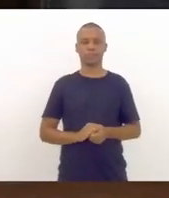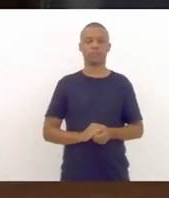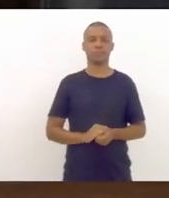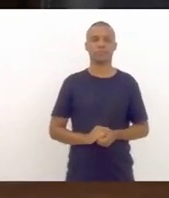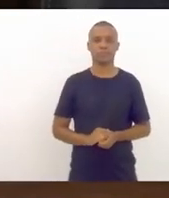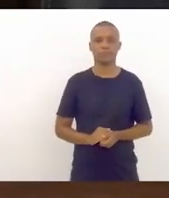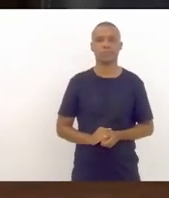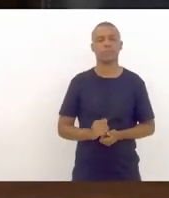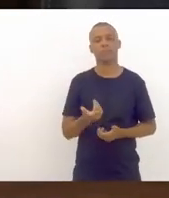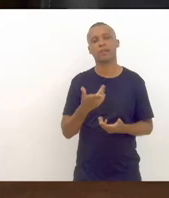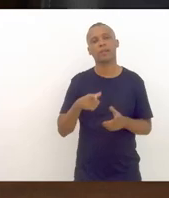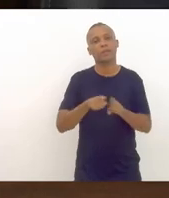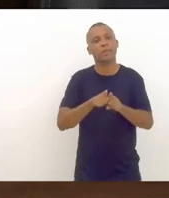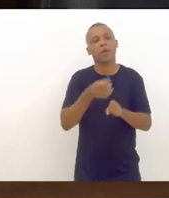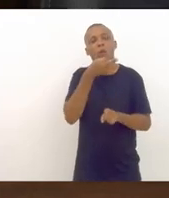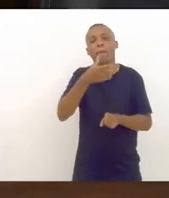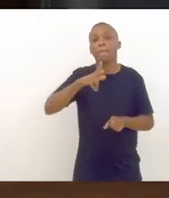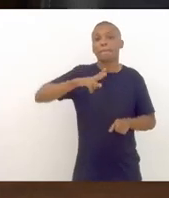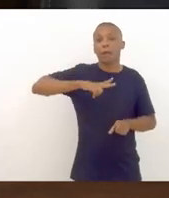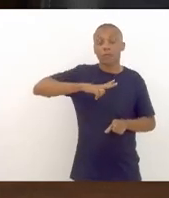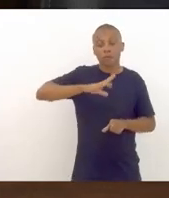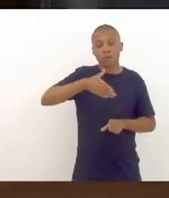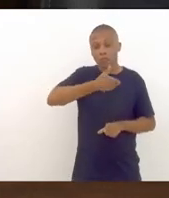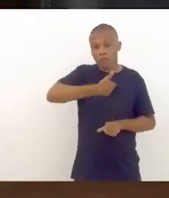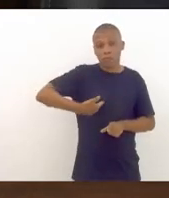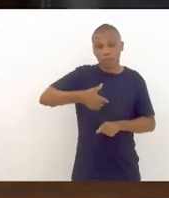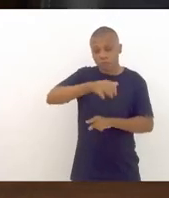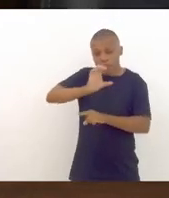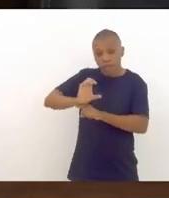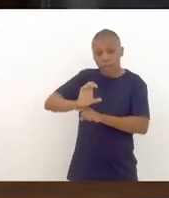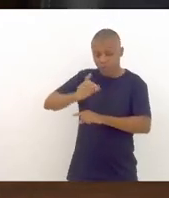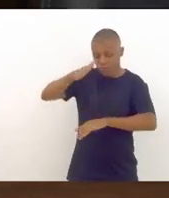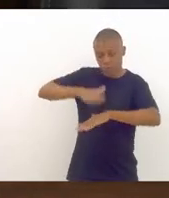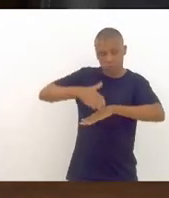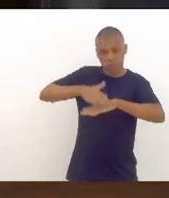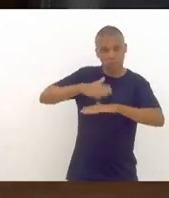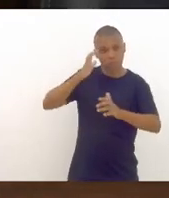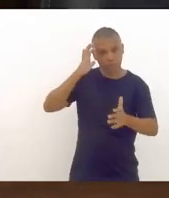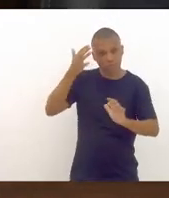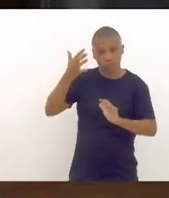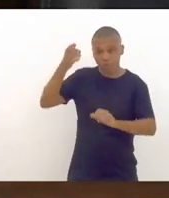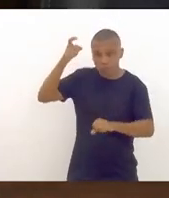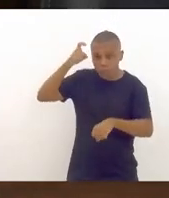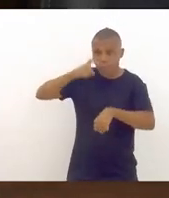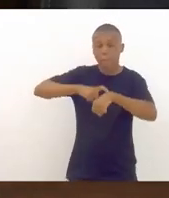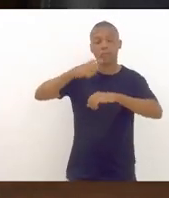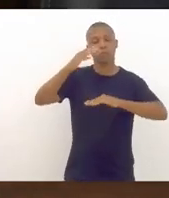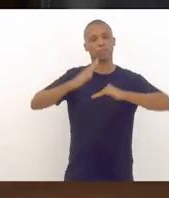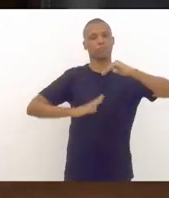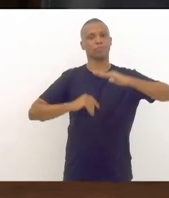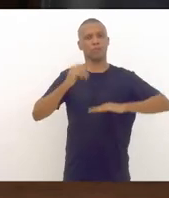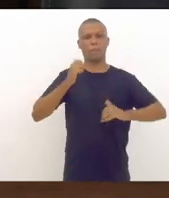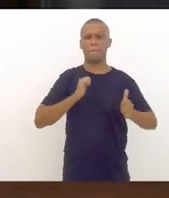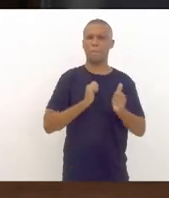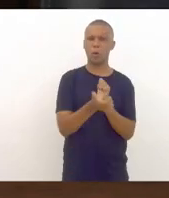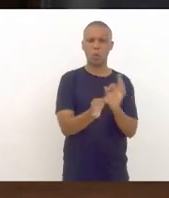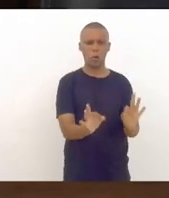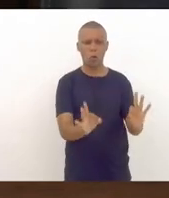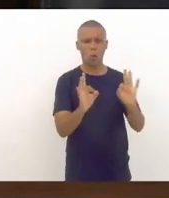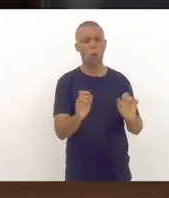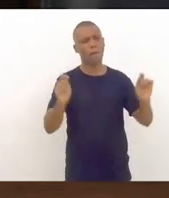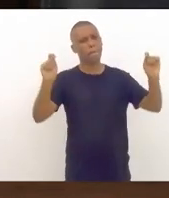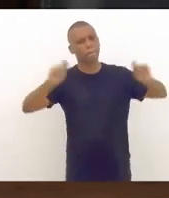muito particularmente, do seu estado, onde você decide, ainda no auge da carreira, ainda